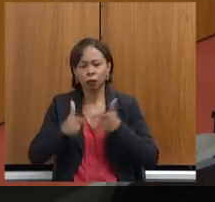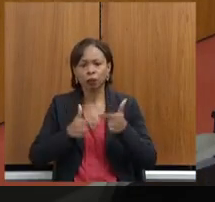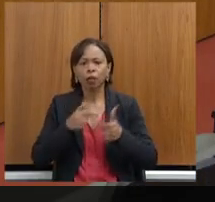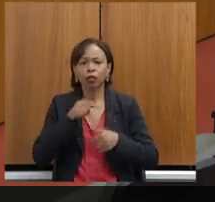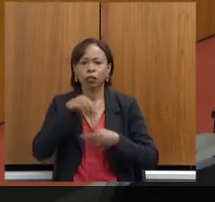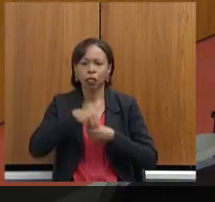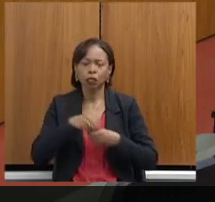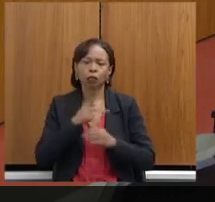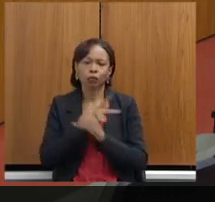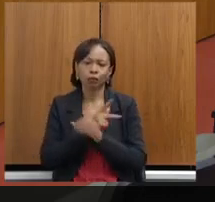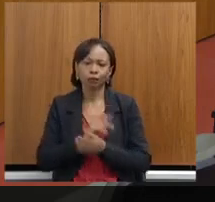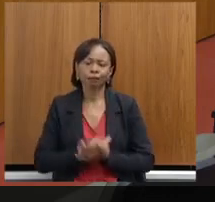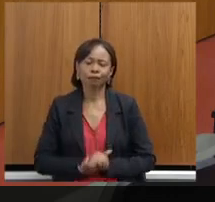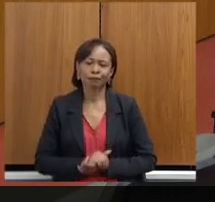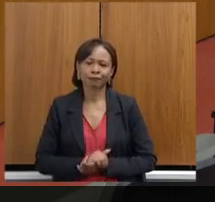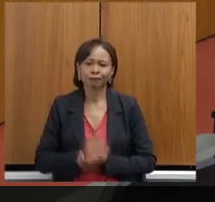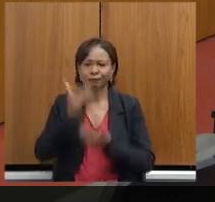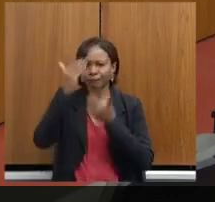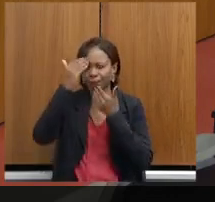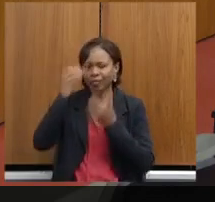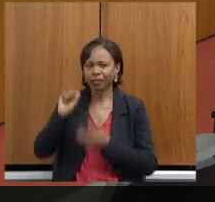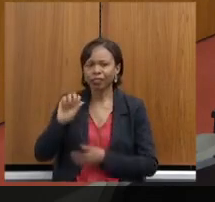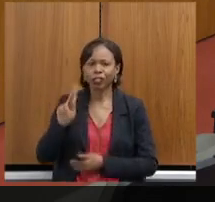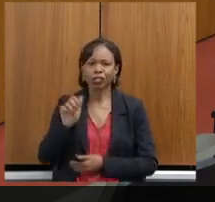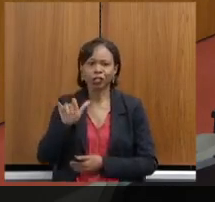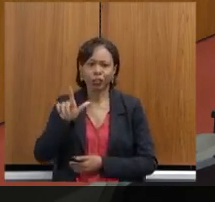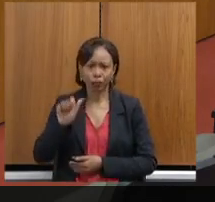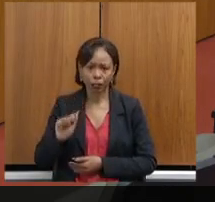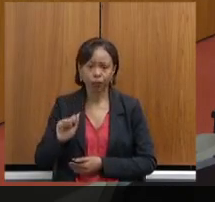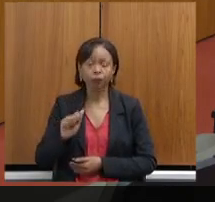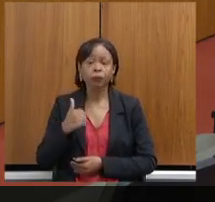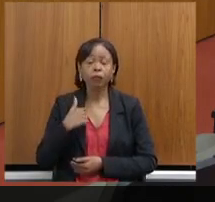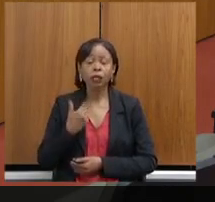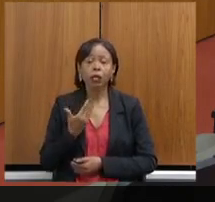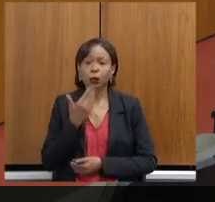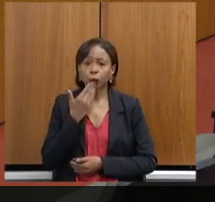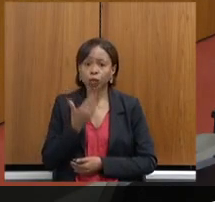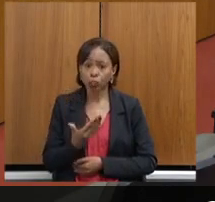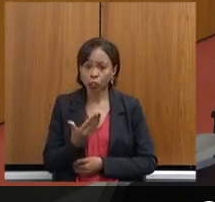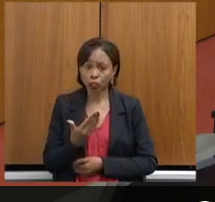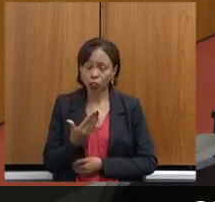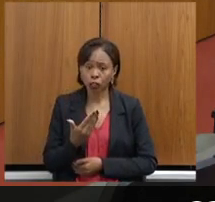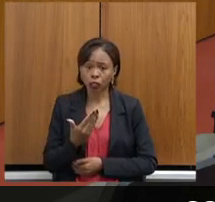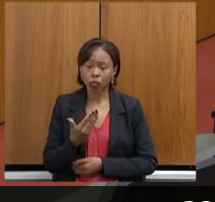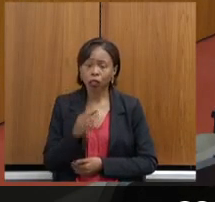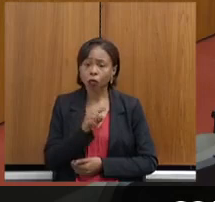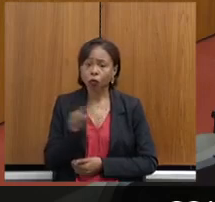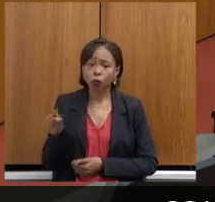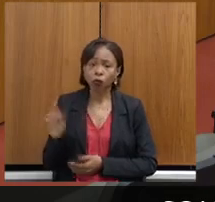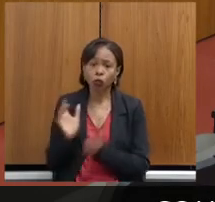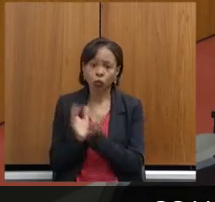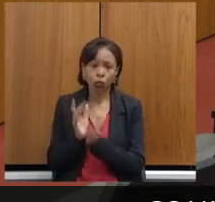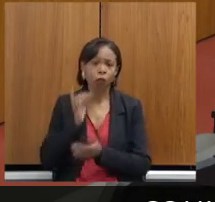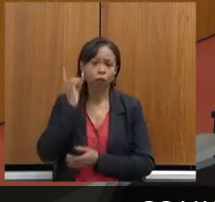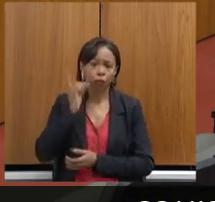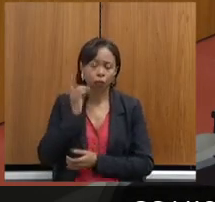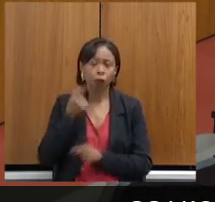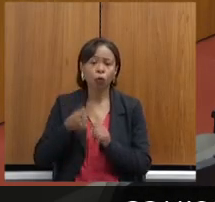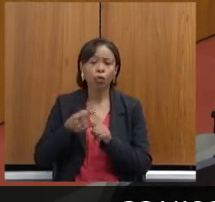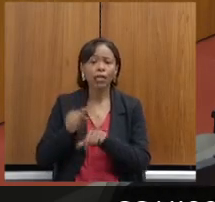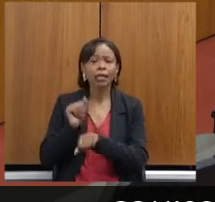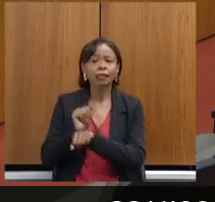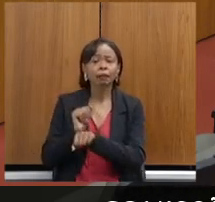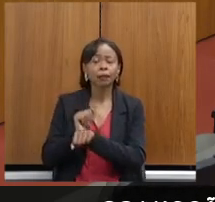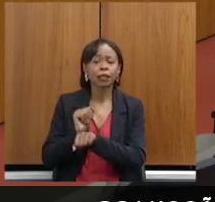instituição Obrigado Dra Sheila eu quero pedir a compreensão dos parlamentares está prevista a chegada do